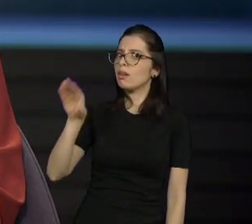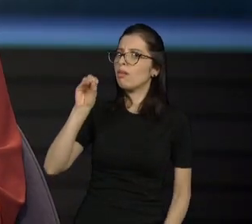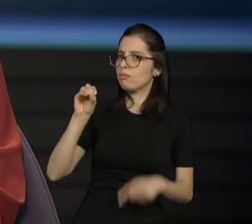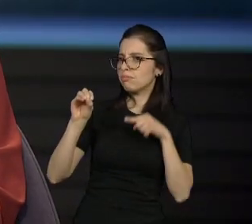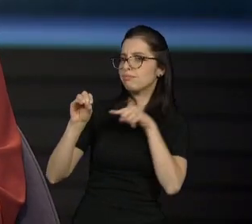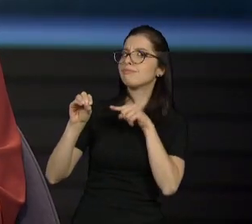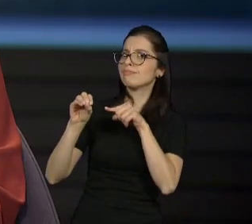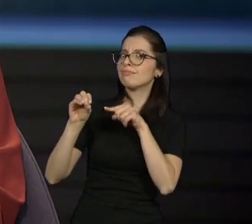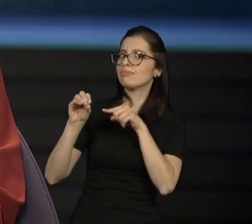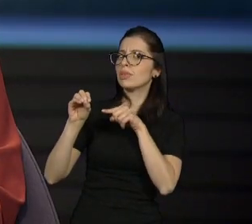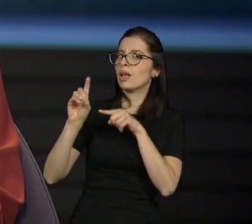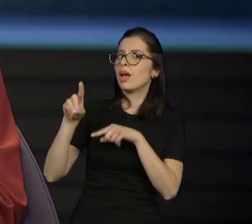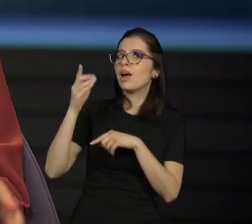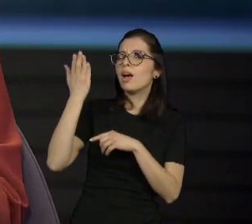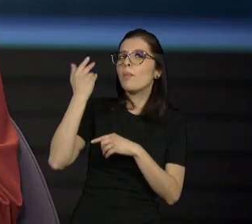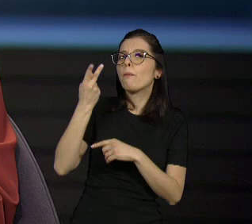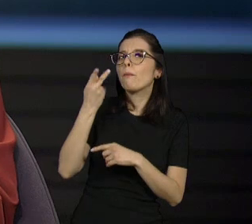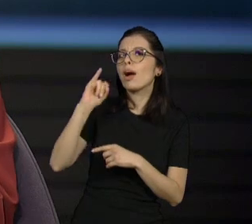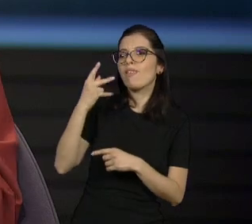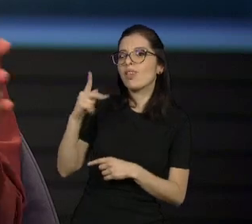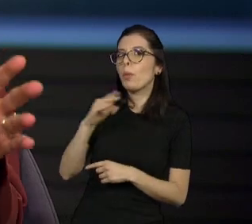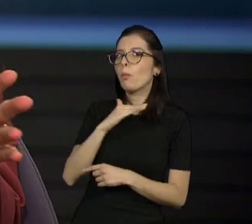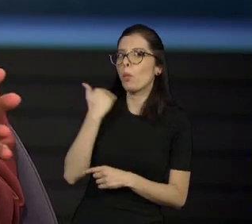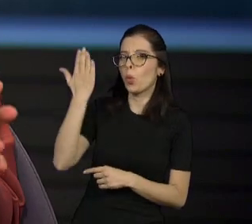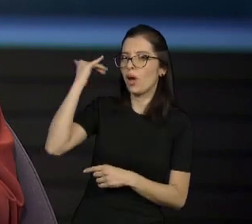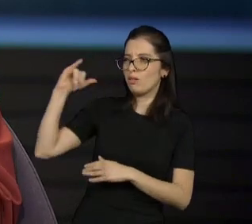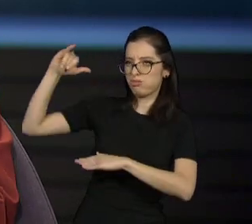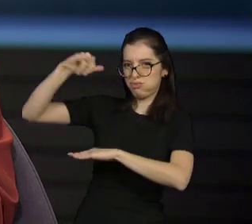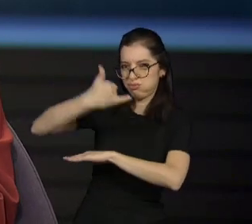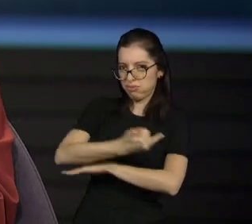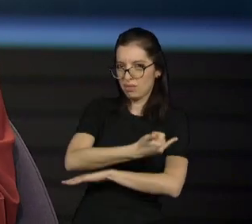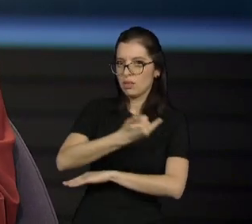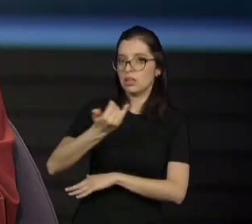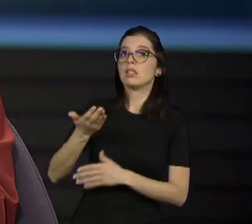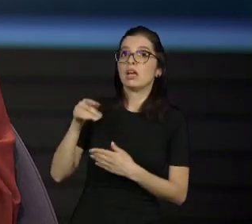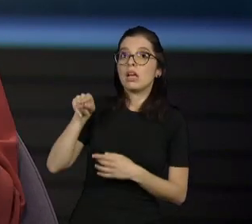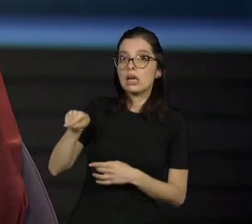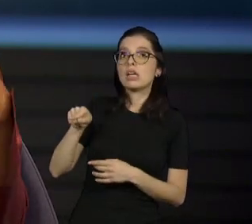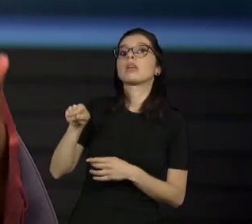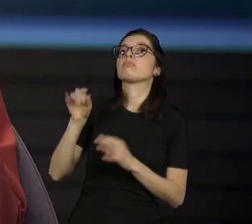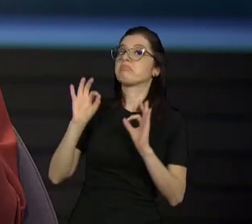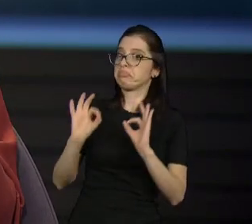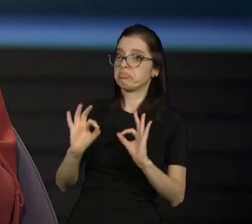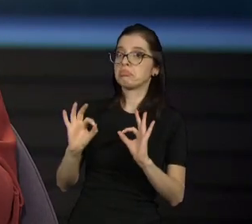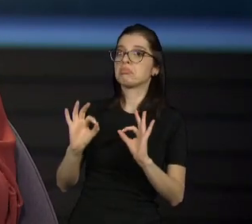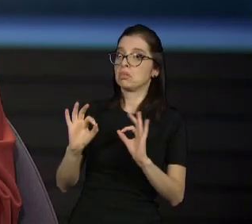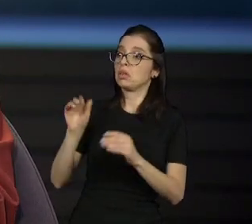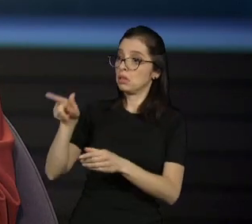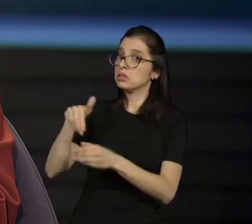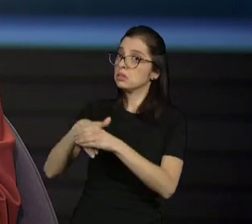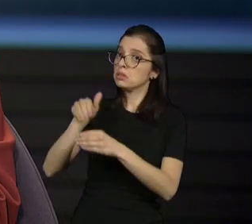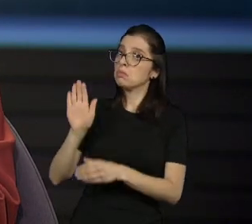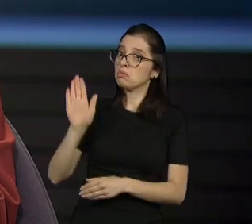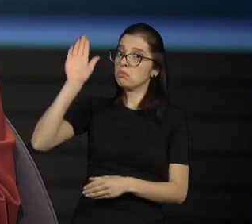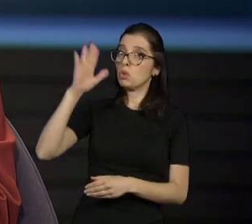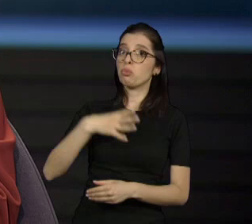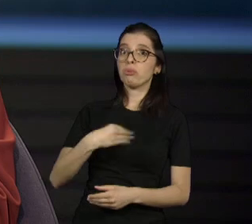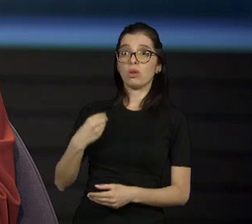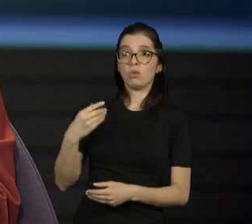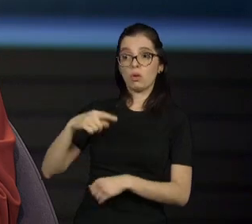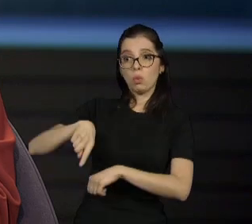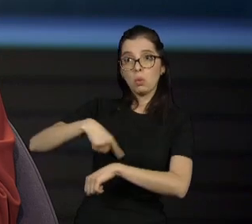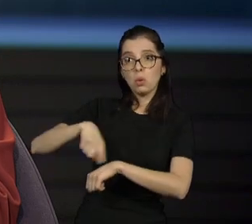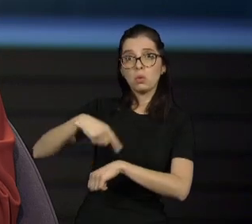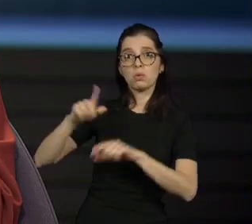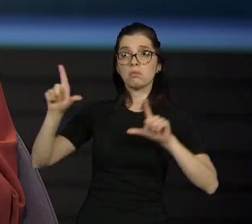Campos, falecido em 2014, ele tem um predomínio muito grande na eleição lá, tanto em tempo de TV quanto em estrutura